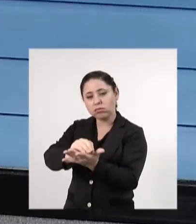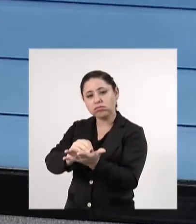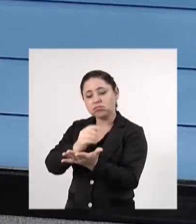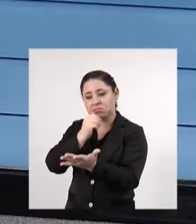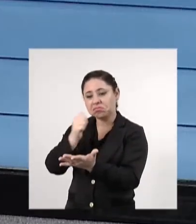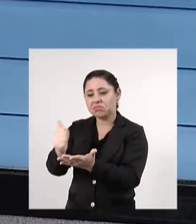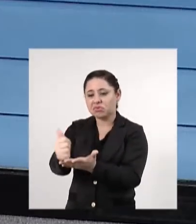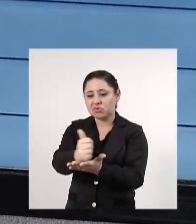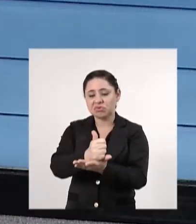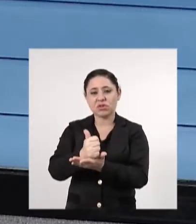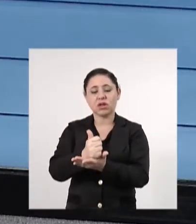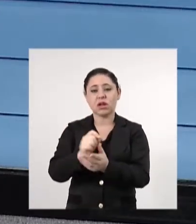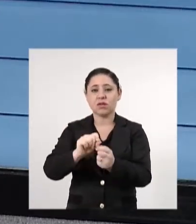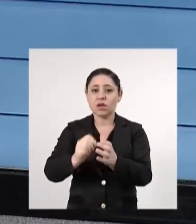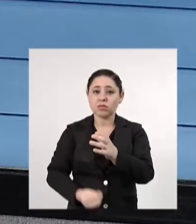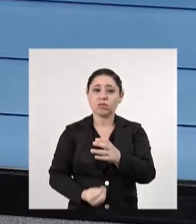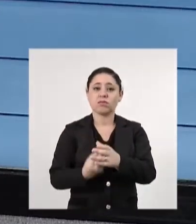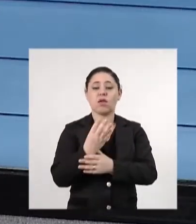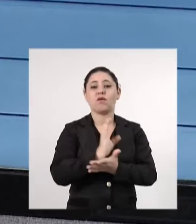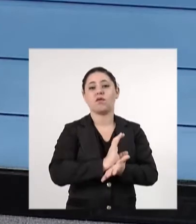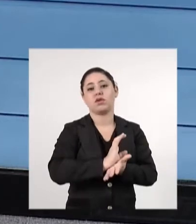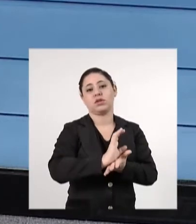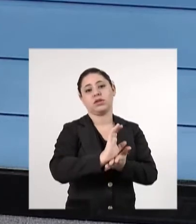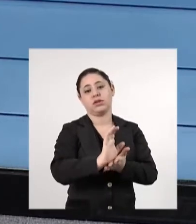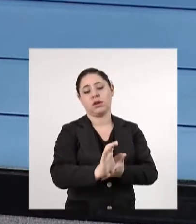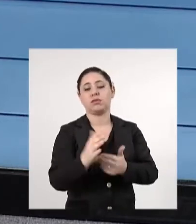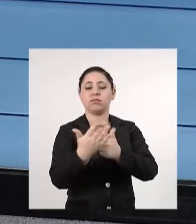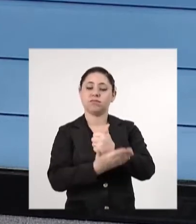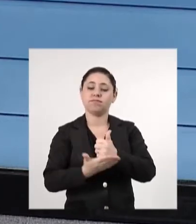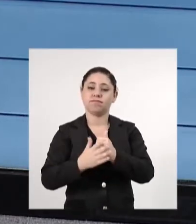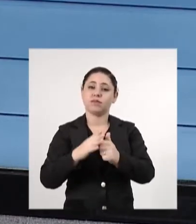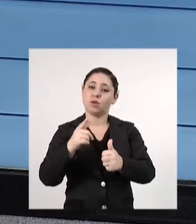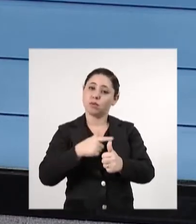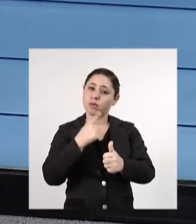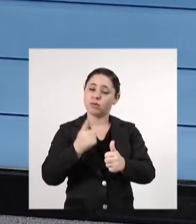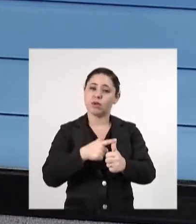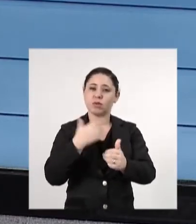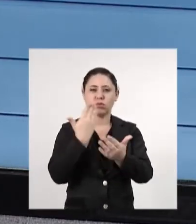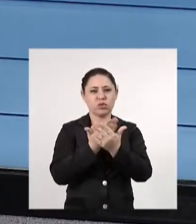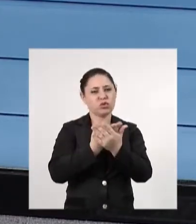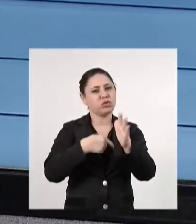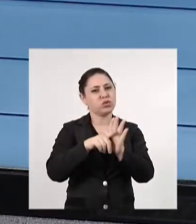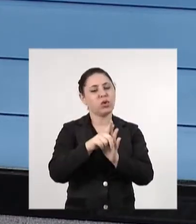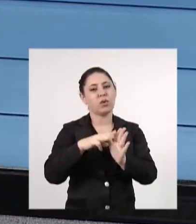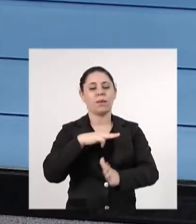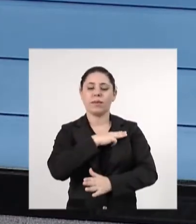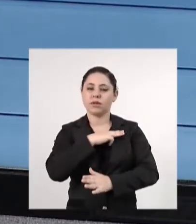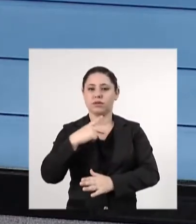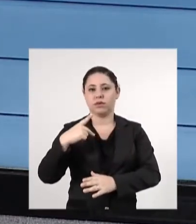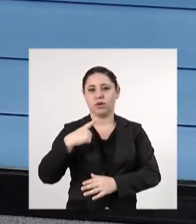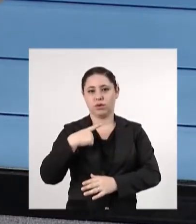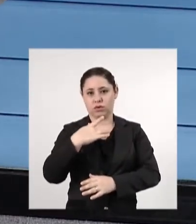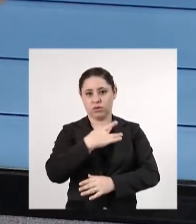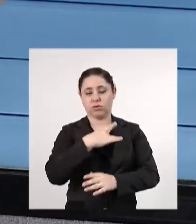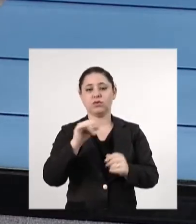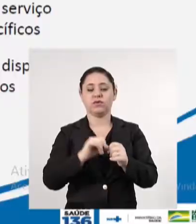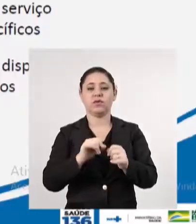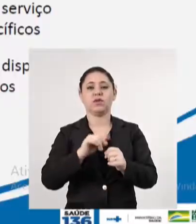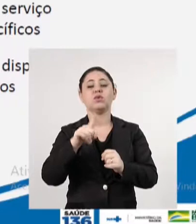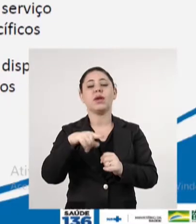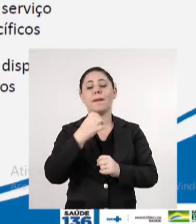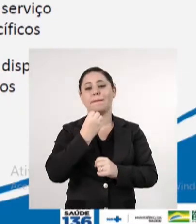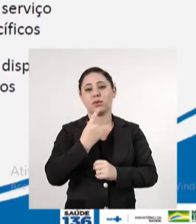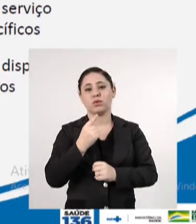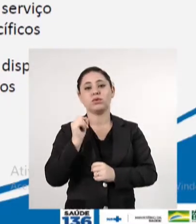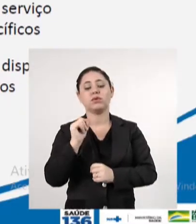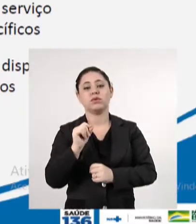um e fez o financiamento para a atenção primária. Pelos estudos que o Ministério fez, o ideal é